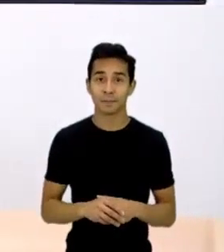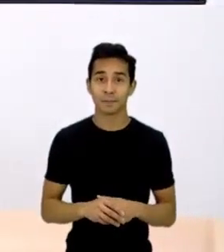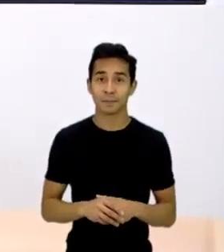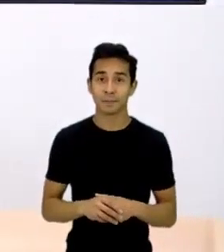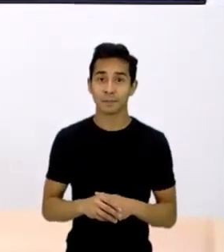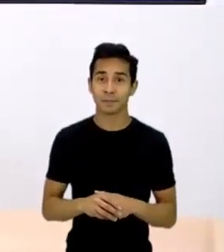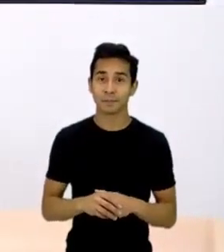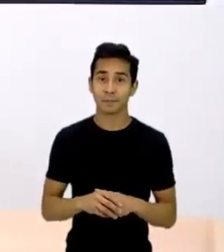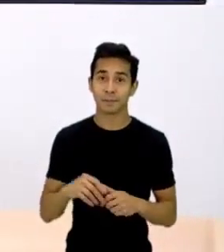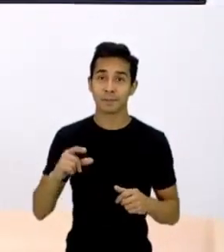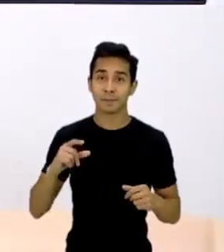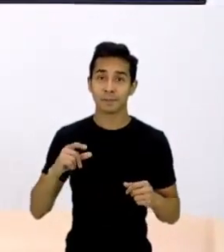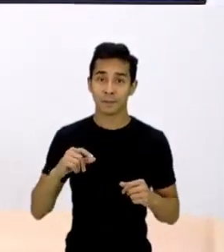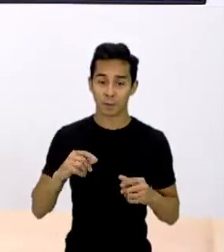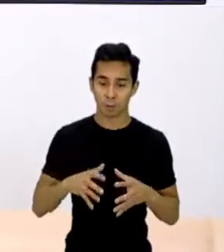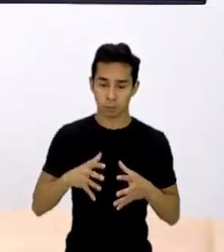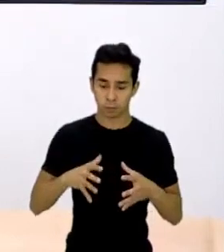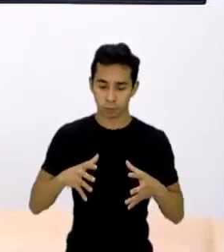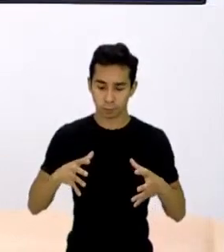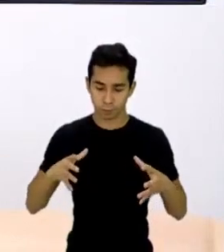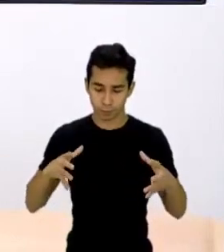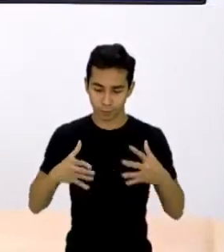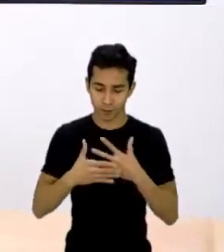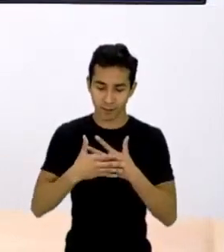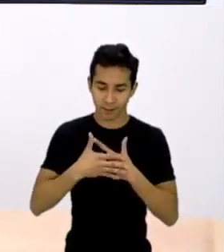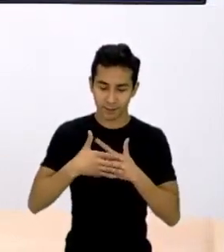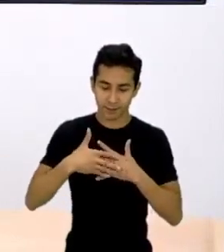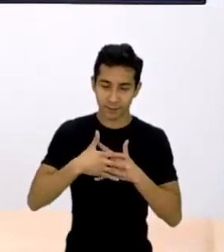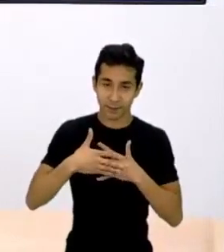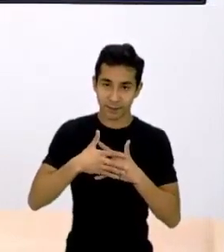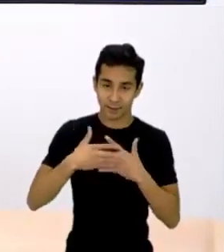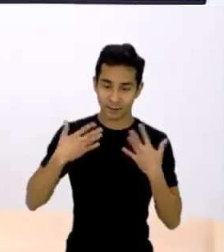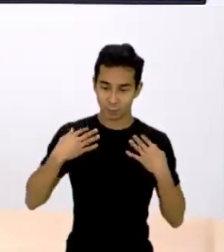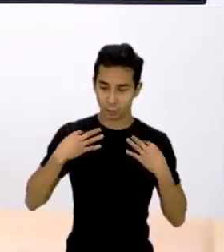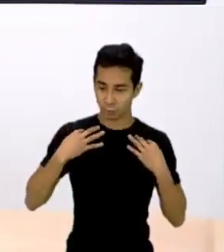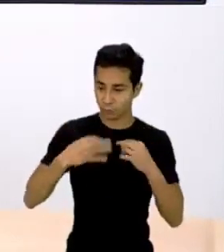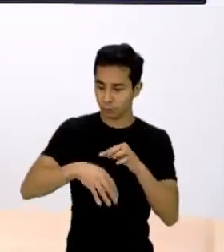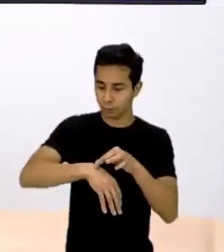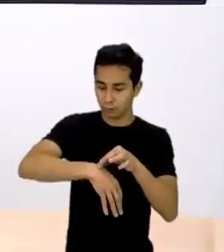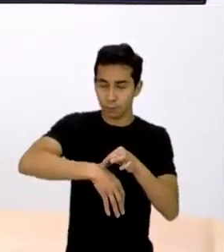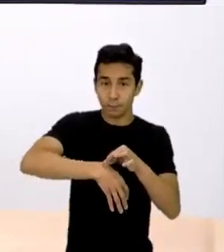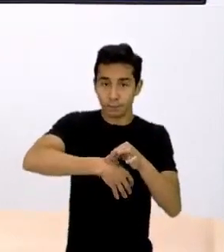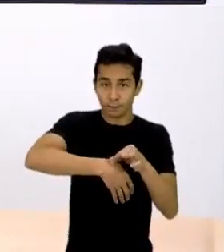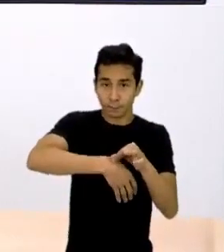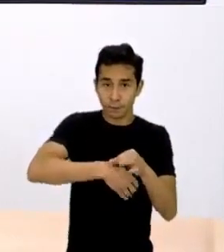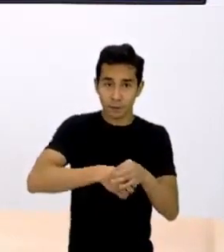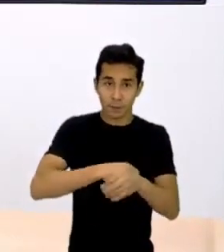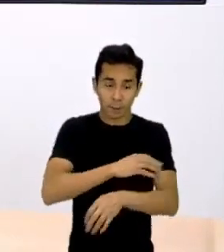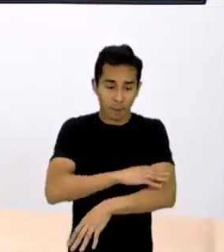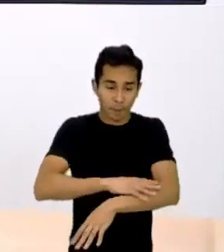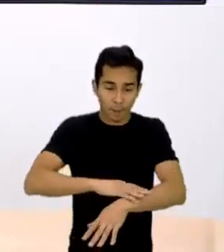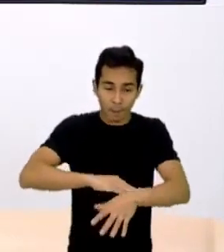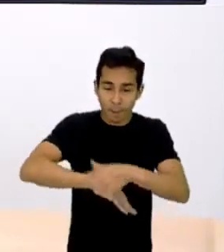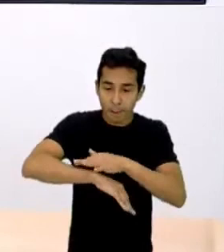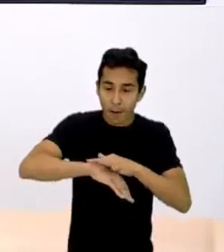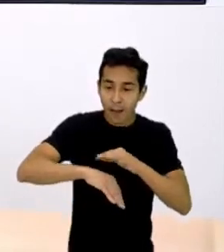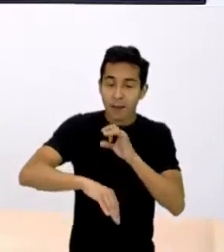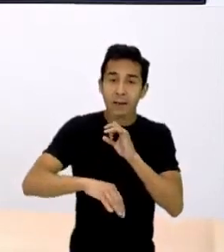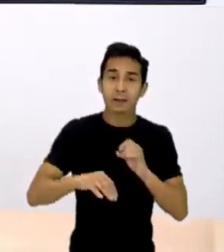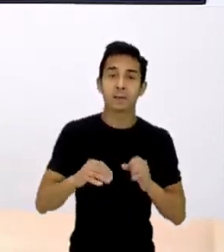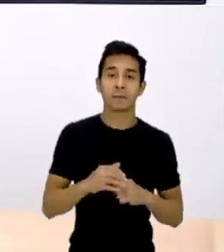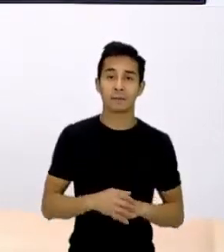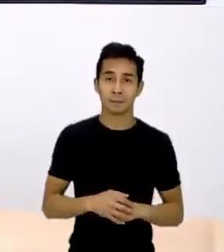Então, ele se desenvolve e aquela célula se desenvolve e se especializa para aquela função, tá?